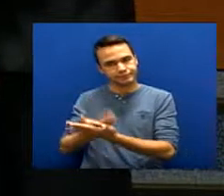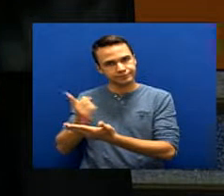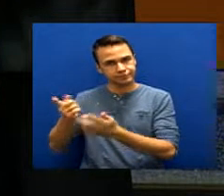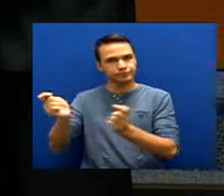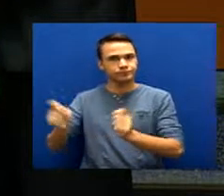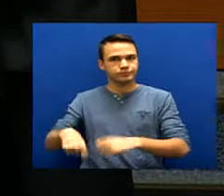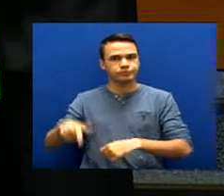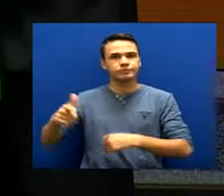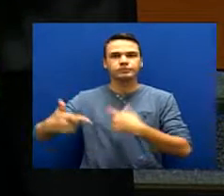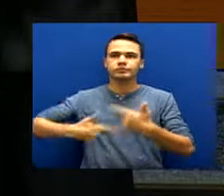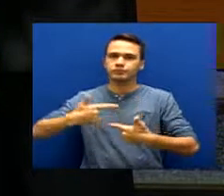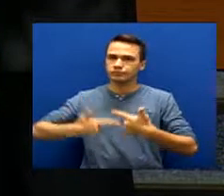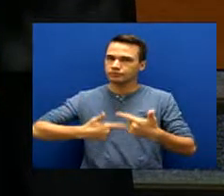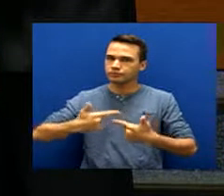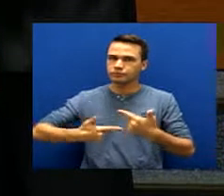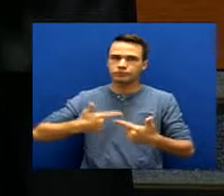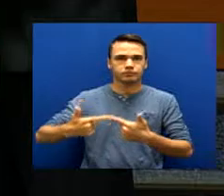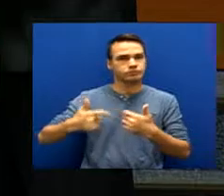Zé Rosa dispensa